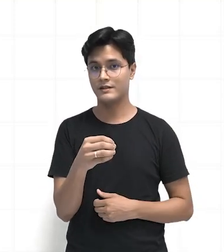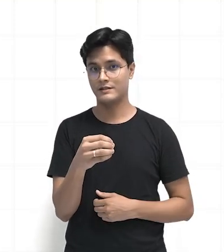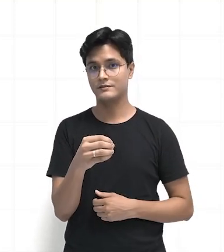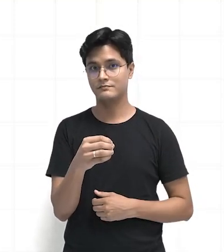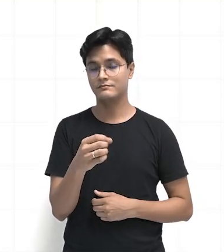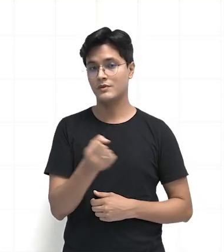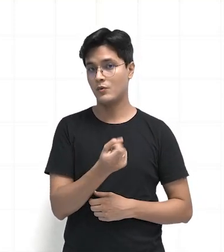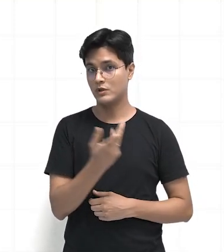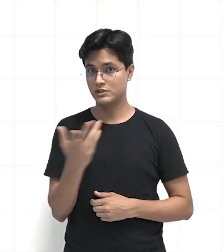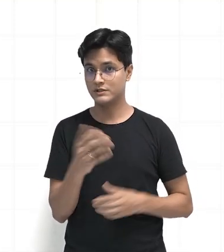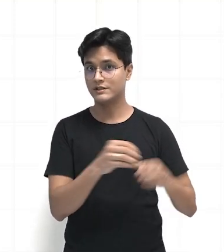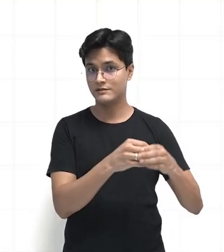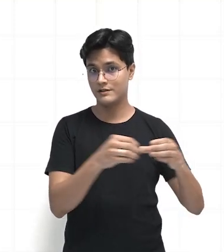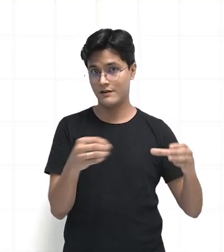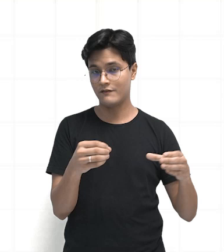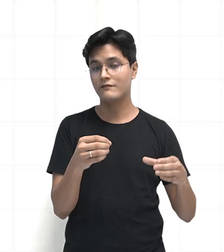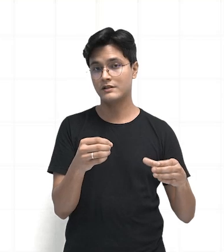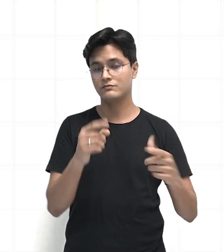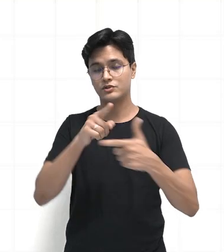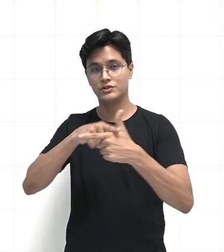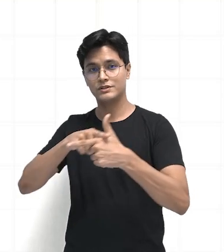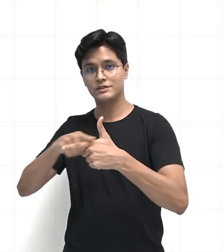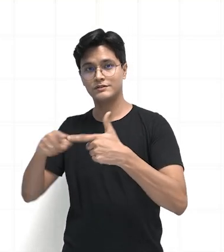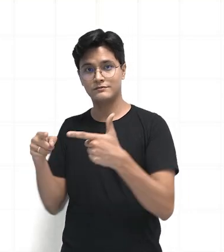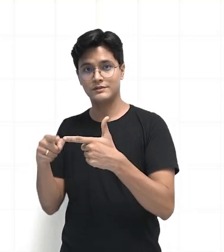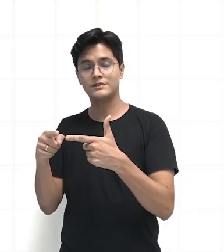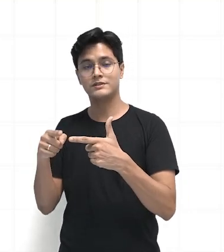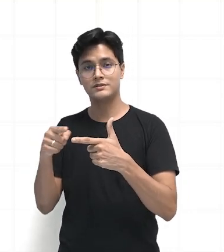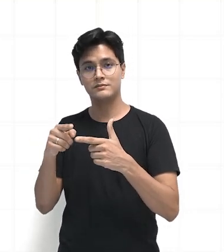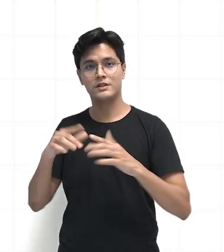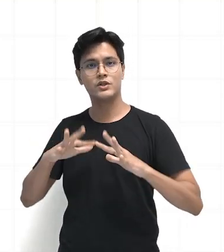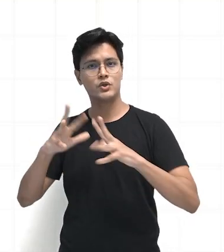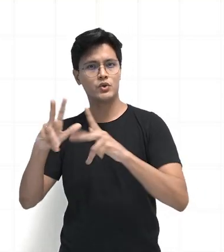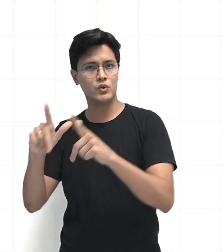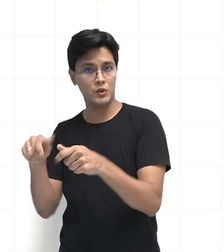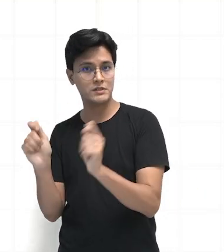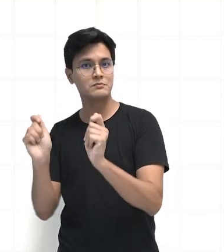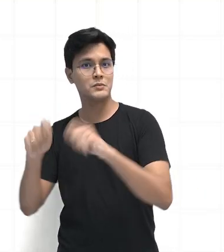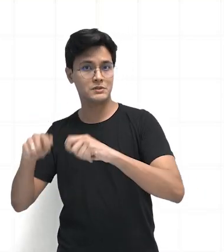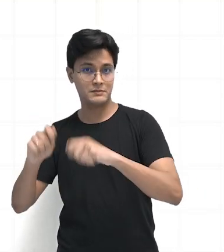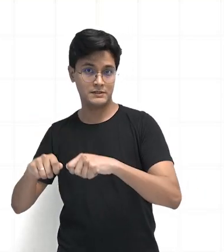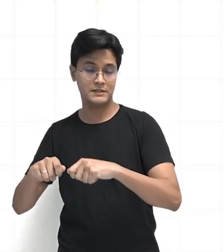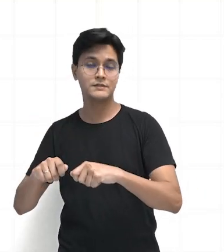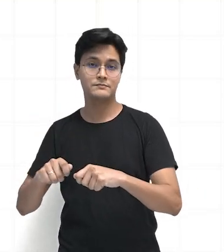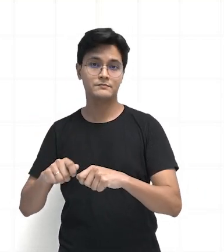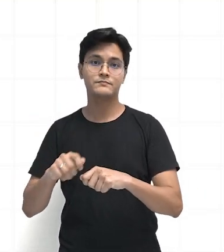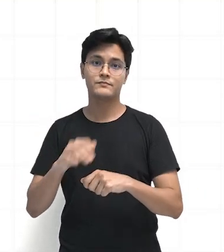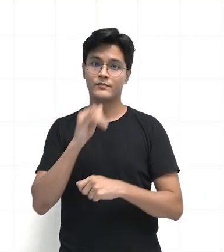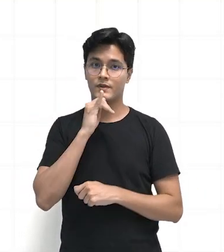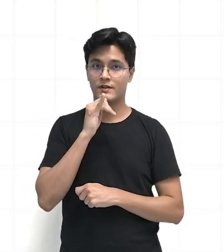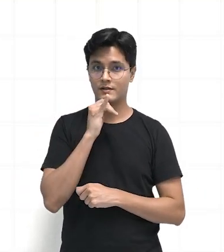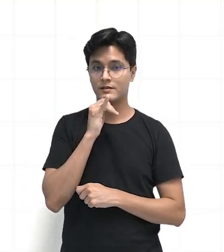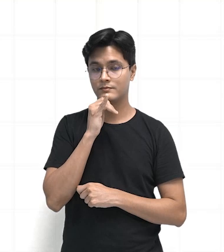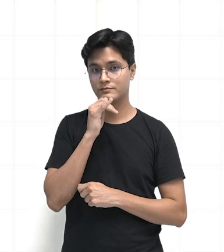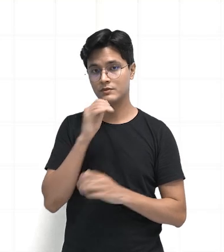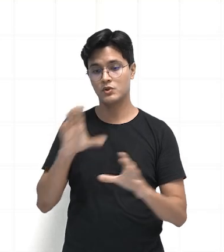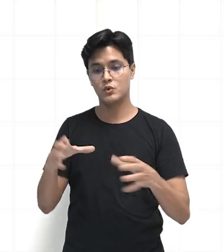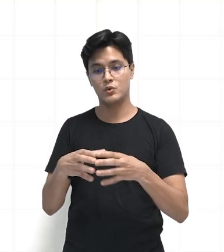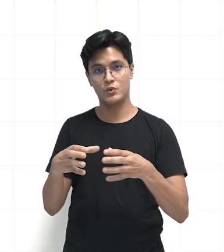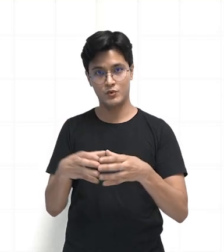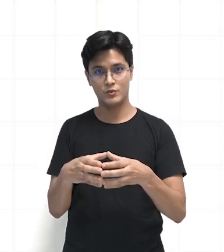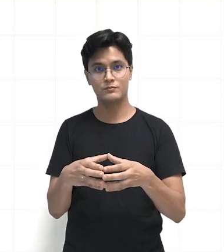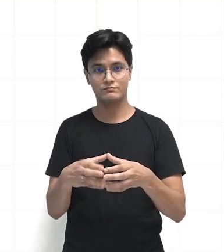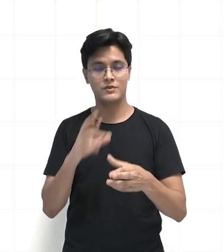de elementos do evento, dividido pelo total das possibilidades. No caso, o espaço